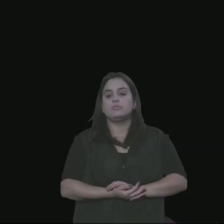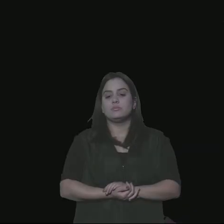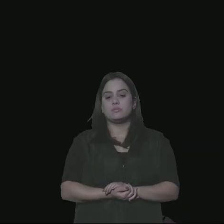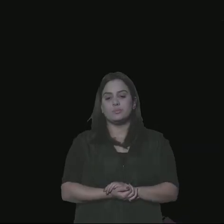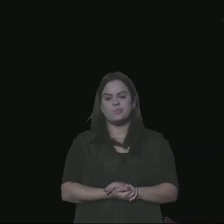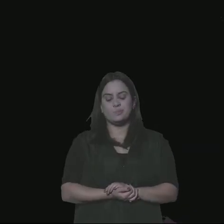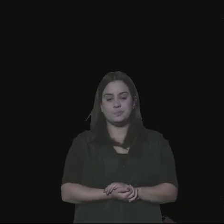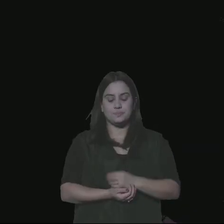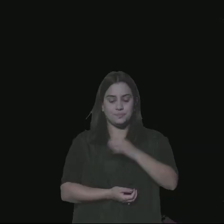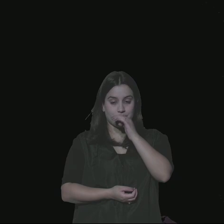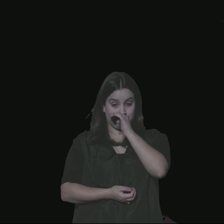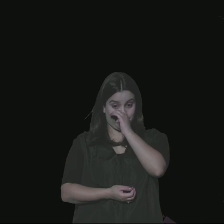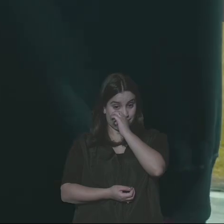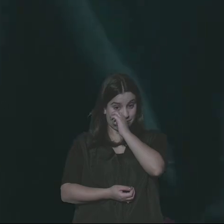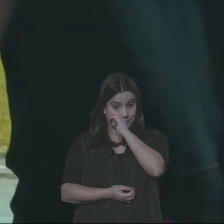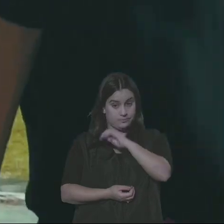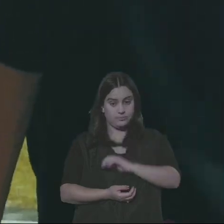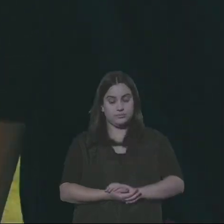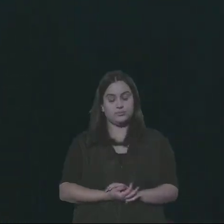Perfect.